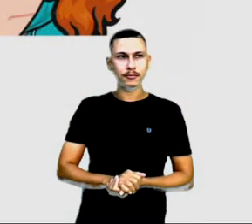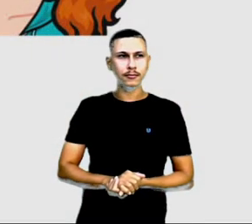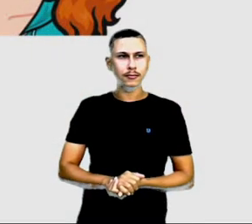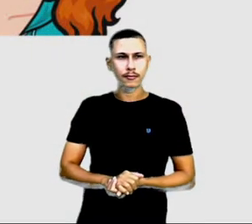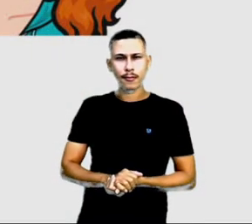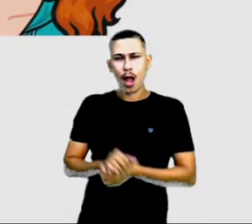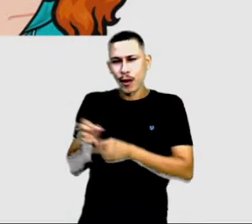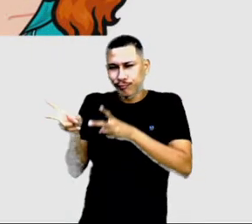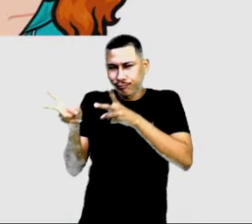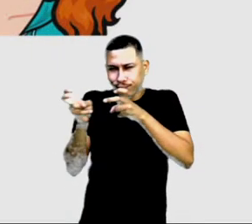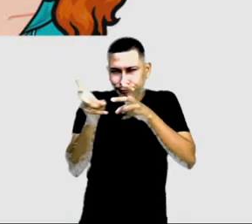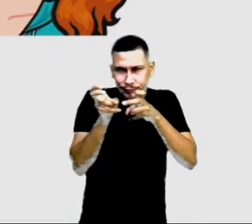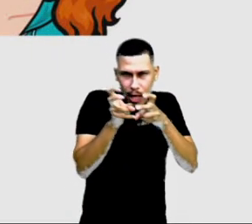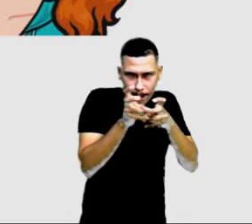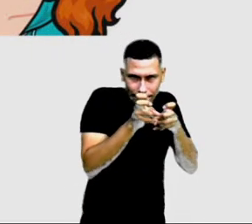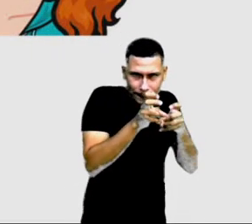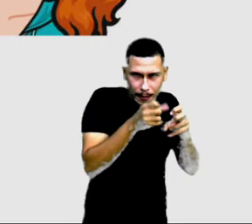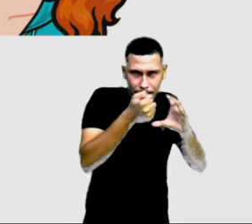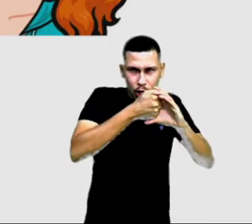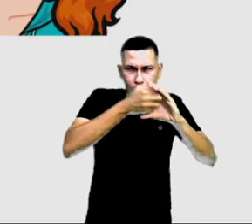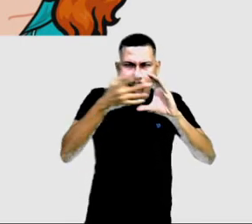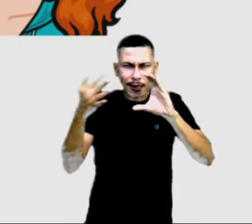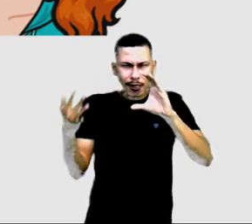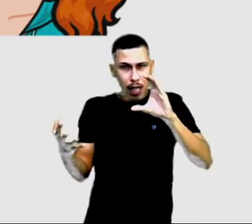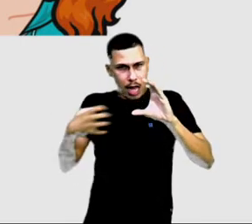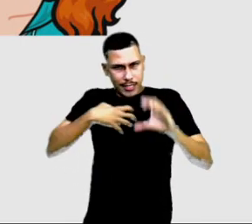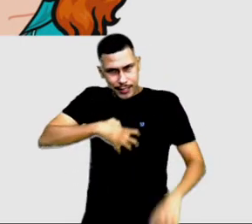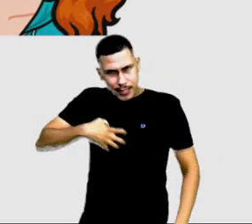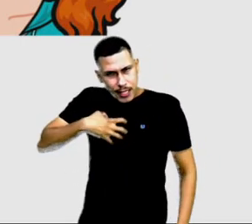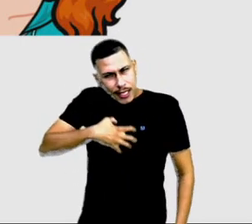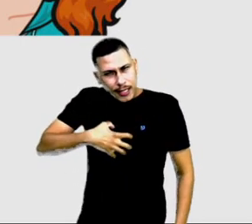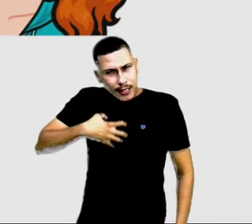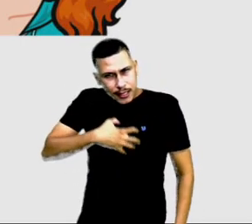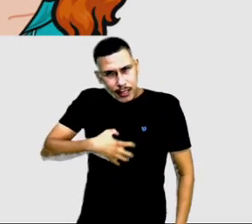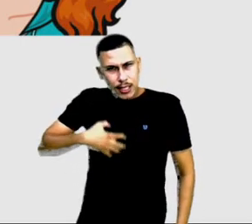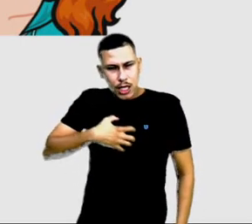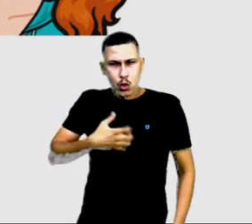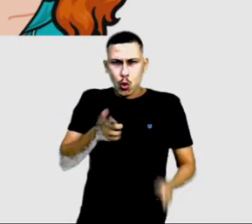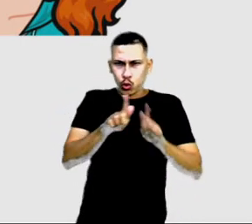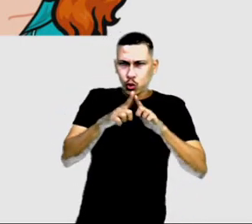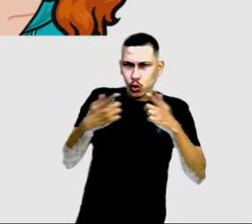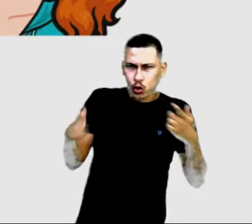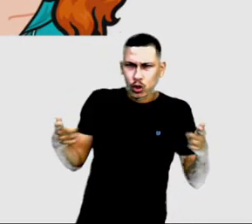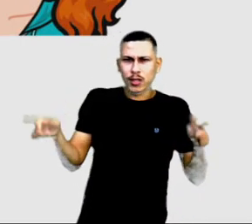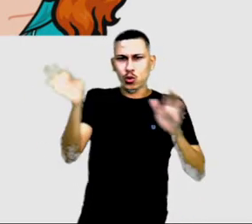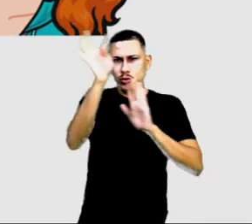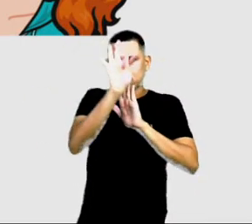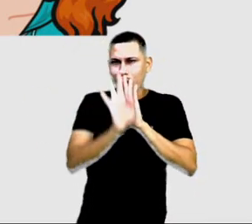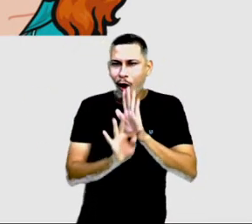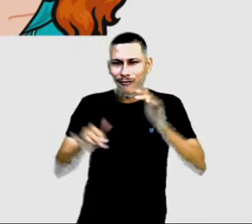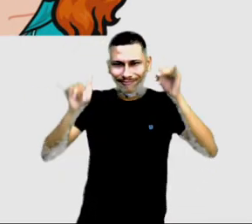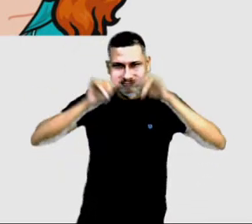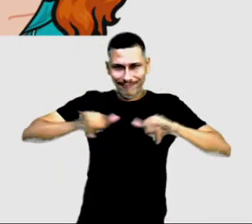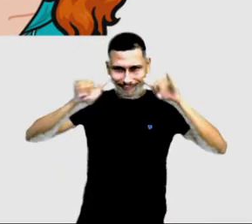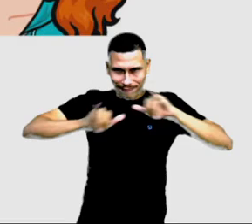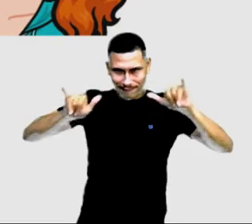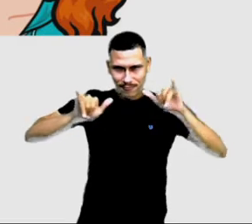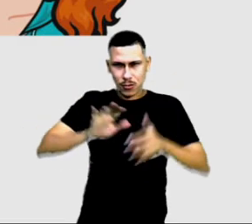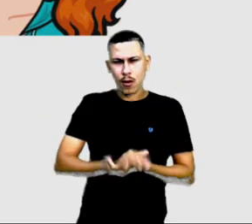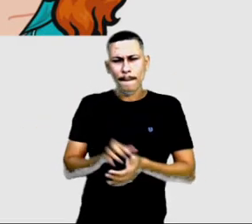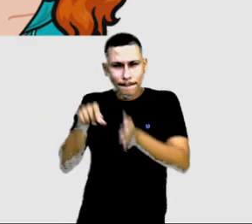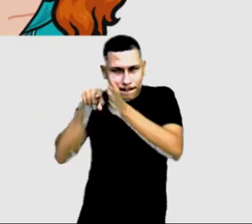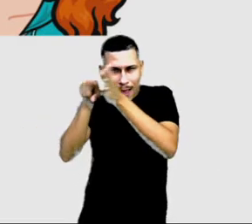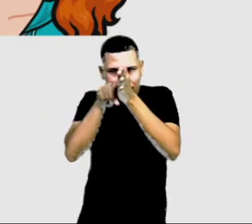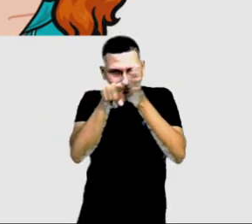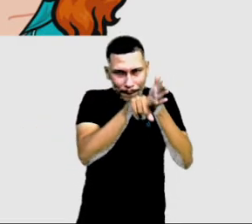Identificamos algumas características estilísticas e também composicionais dos gêneros textuais publicitários.